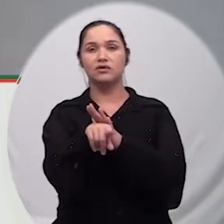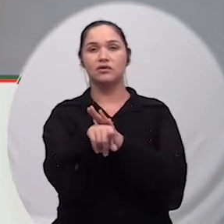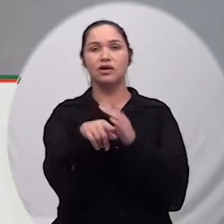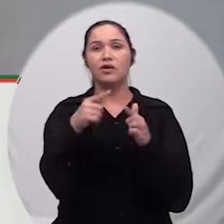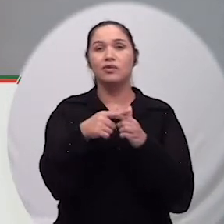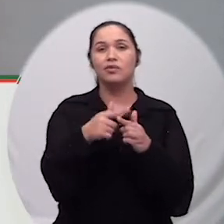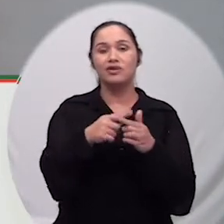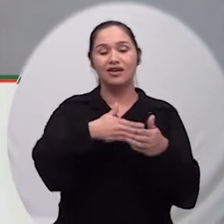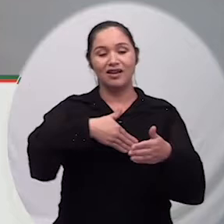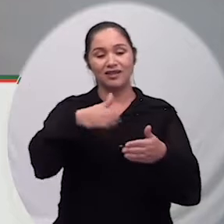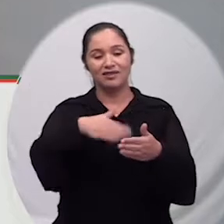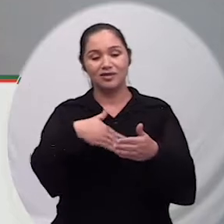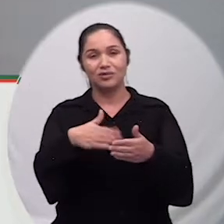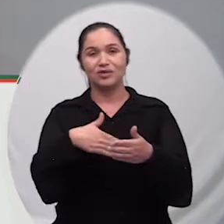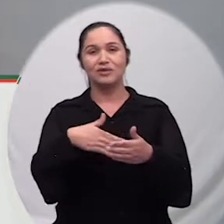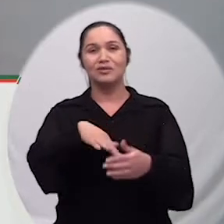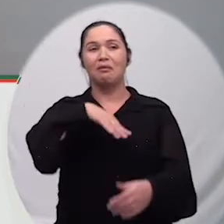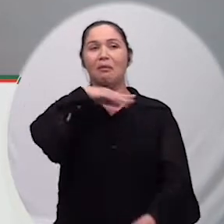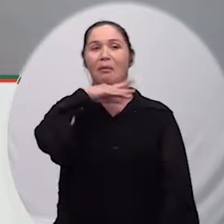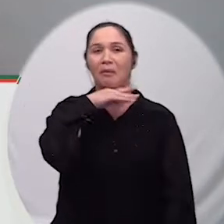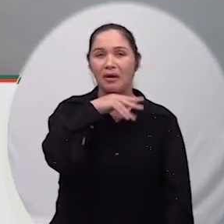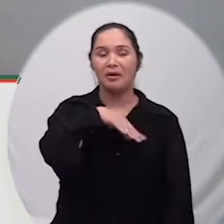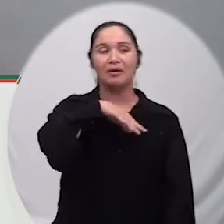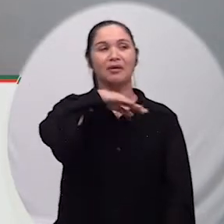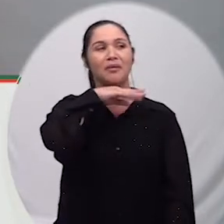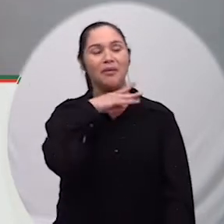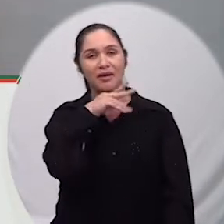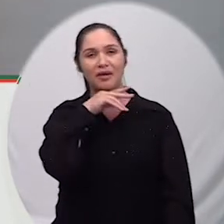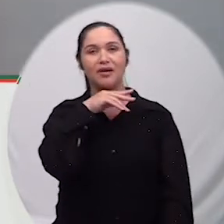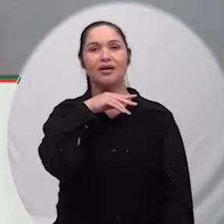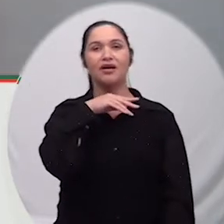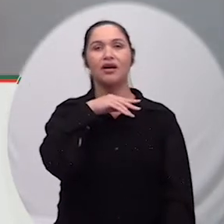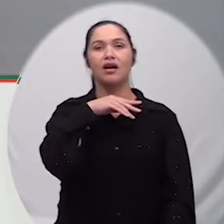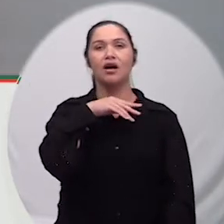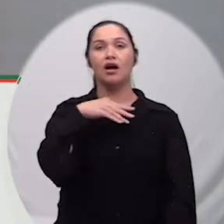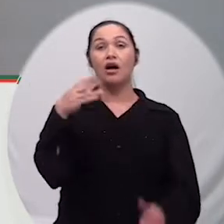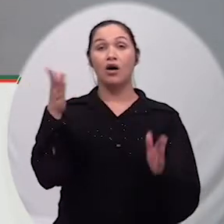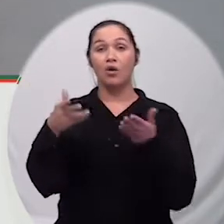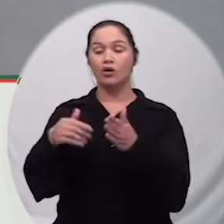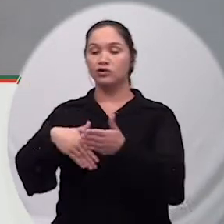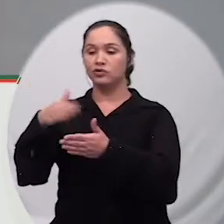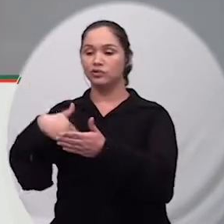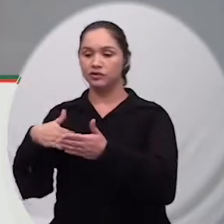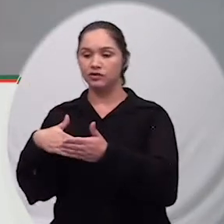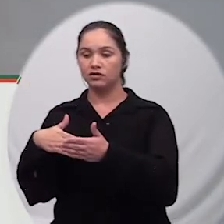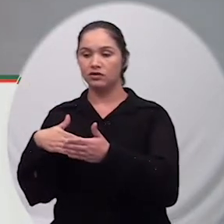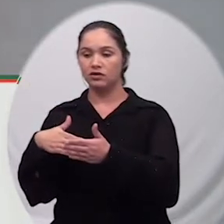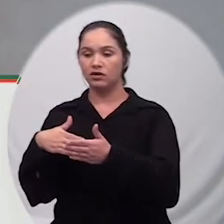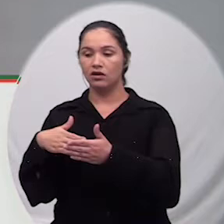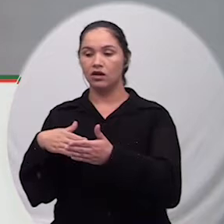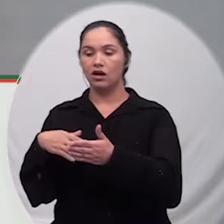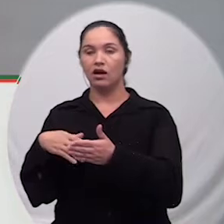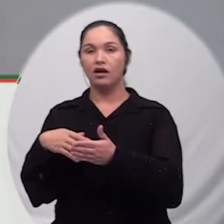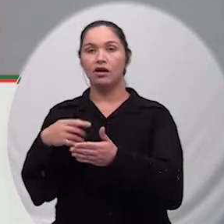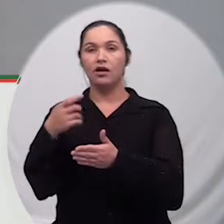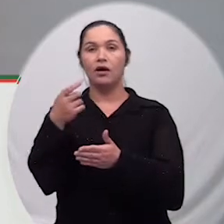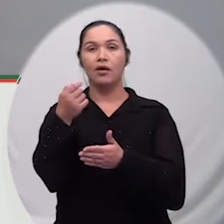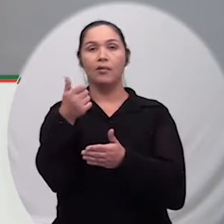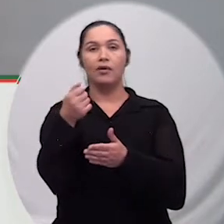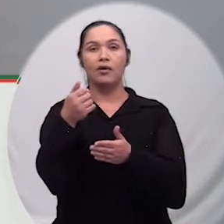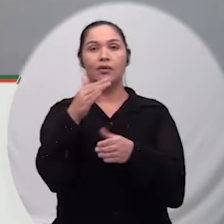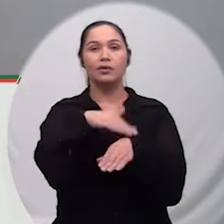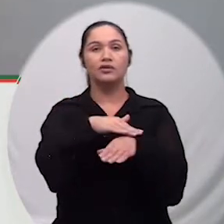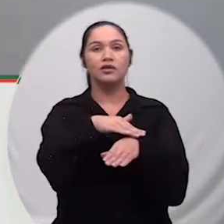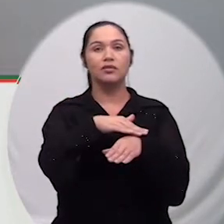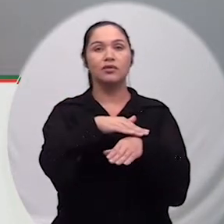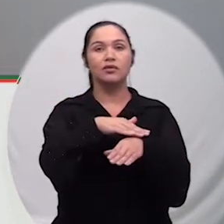das pinturas de asfalto? É péssimo. Pintou, a questão de meses, ali já não se vê mais nada. Que tipo de tinta que estão usando? Nós